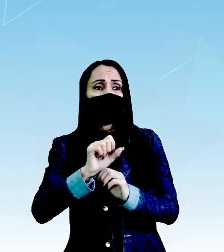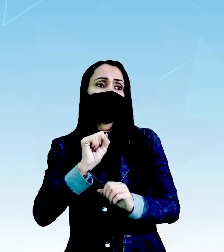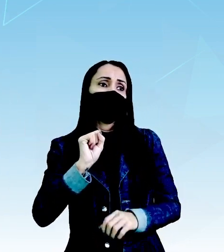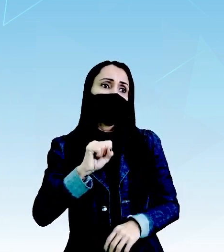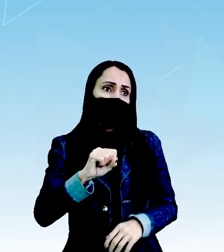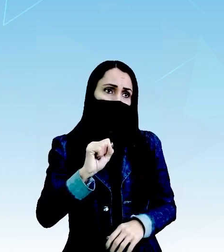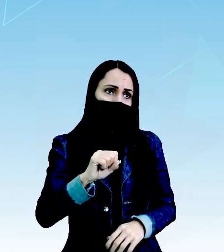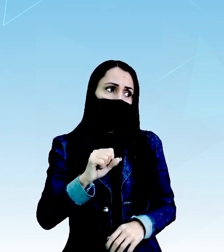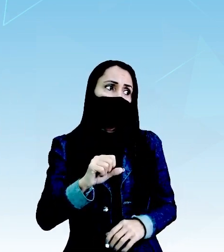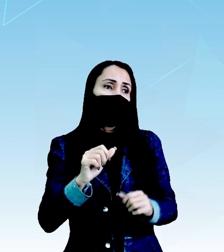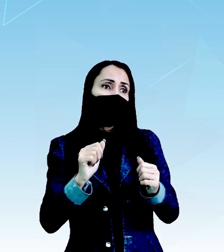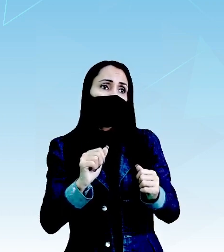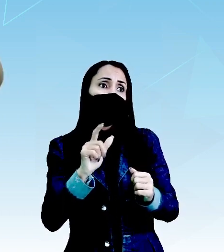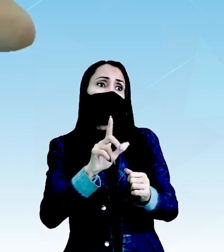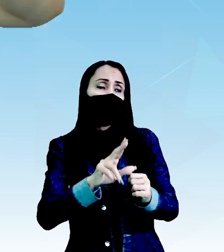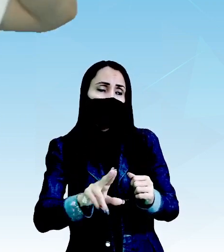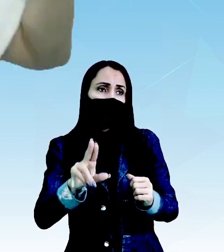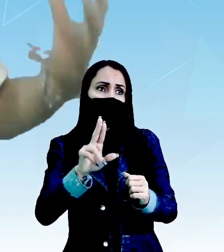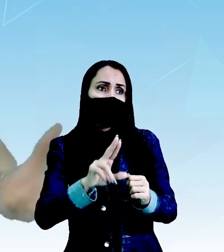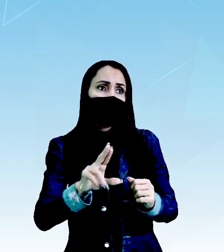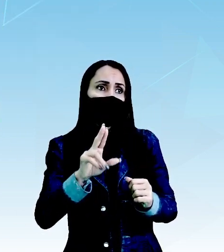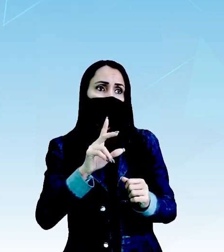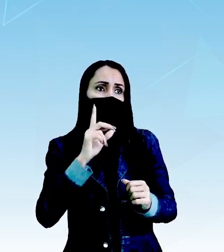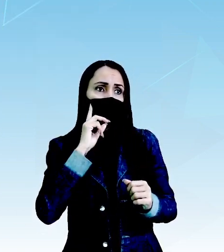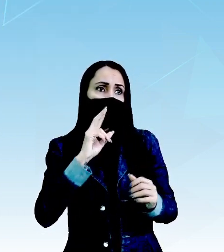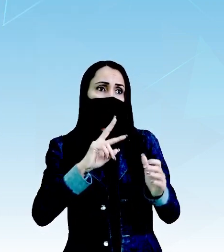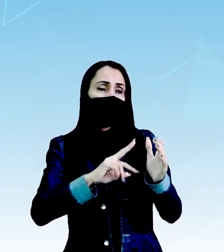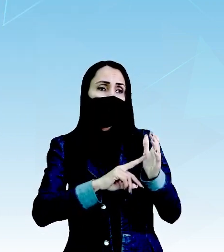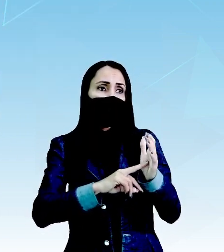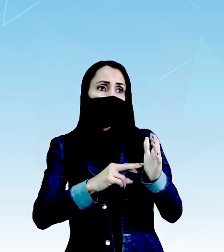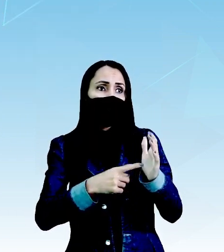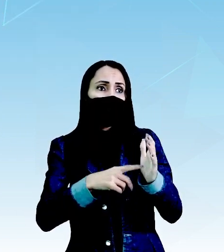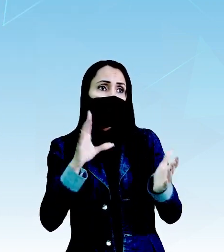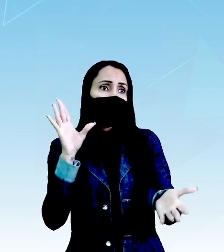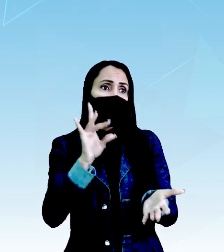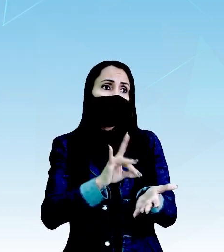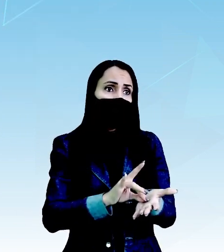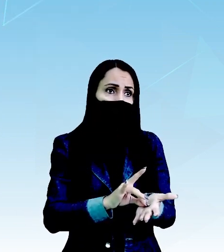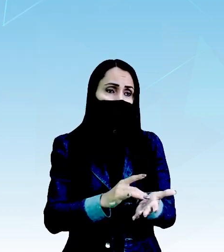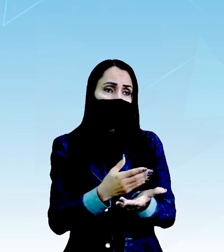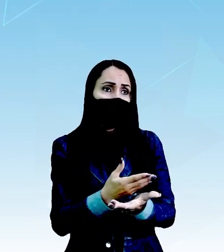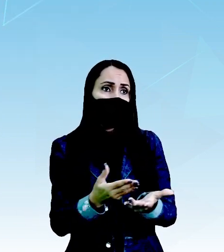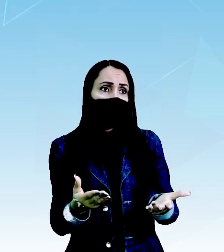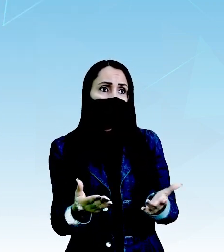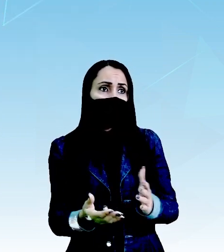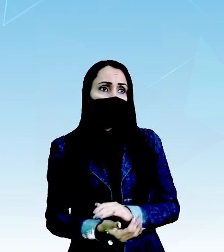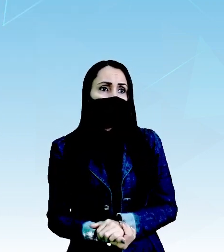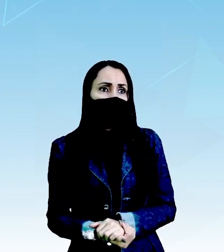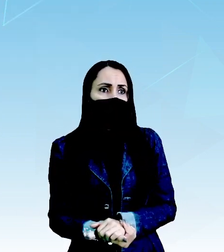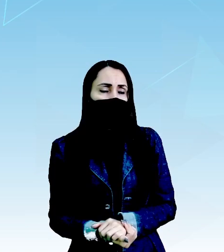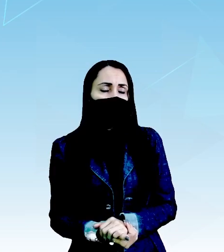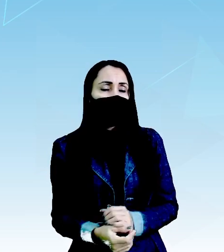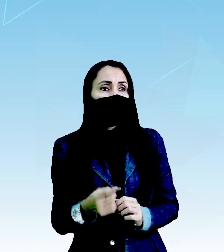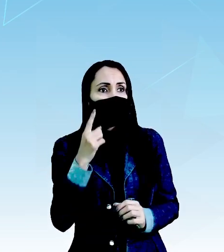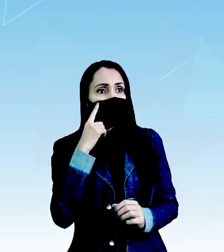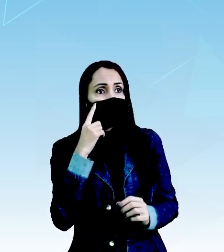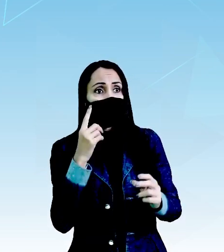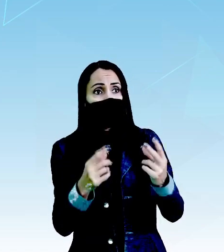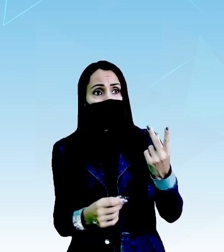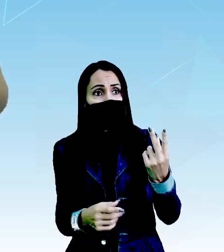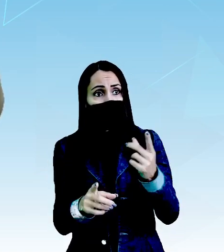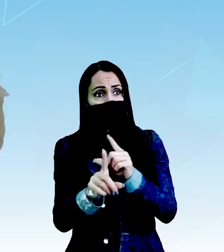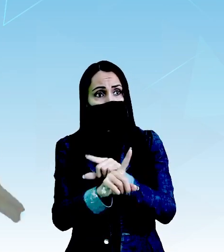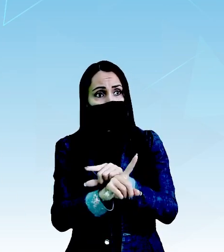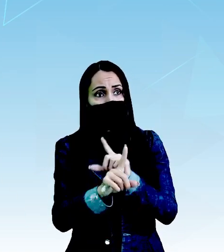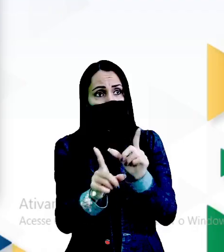podemos utilizar a ambiguidade, porque há um sentido figurado. Então, é importante observar essa diferença. Olha aqui